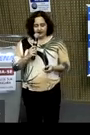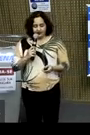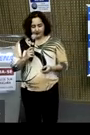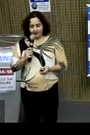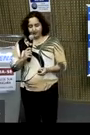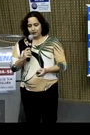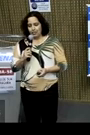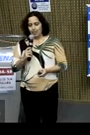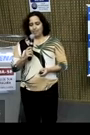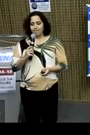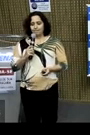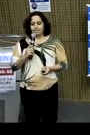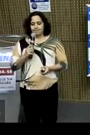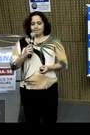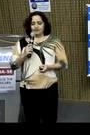pela equipe.